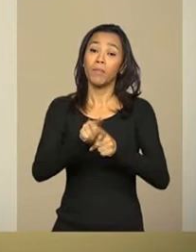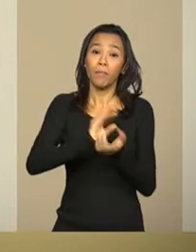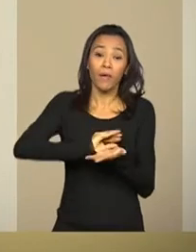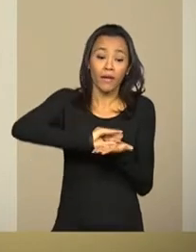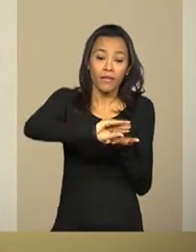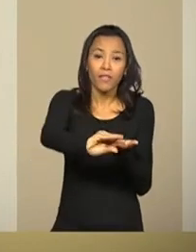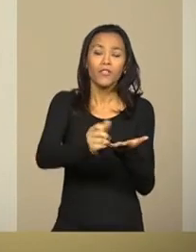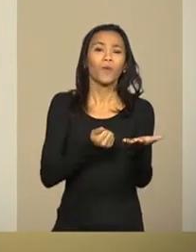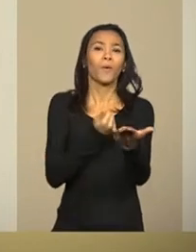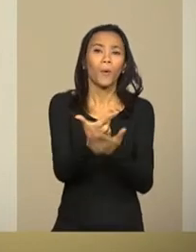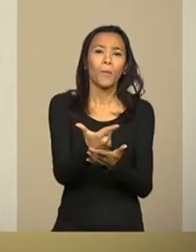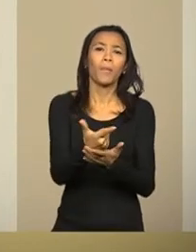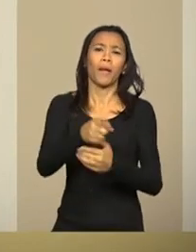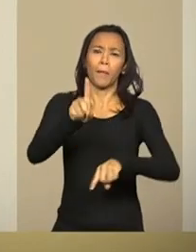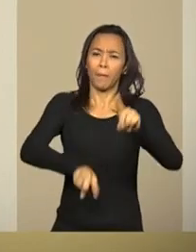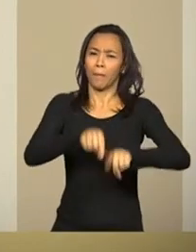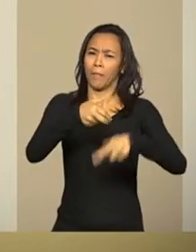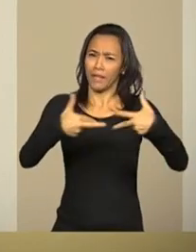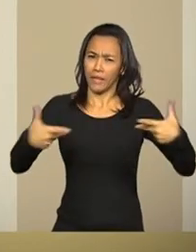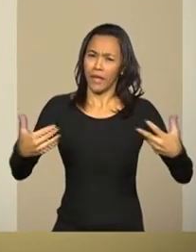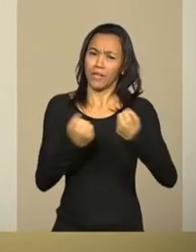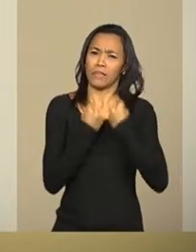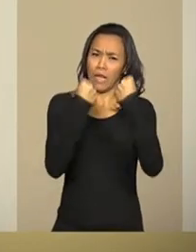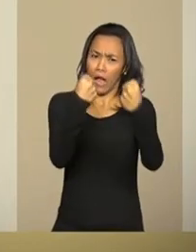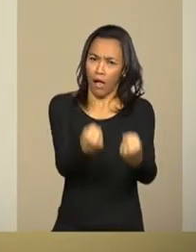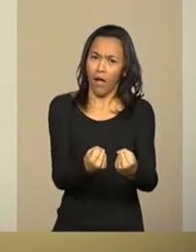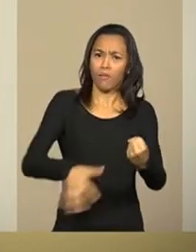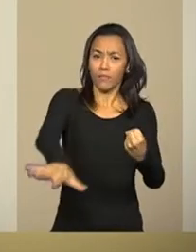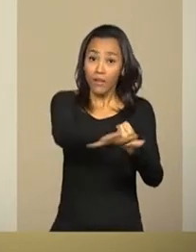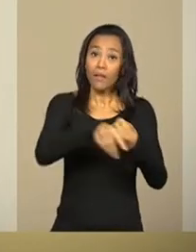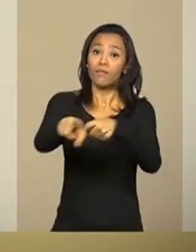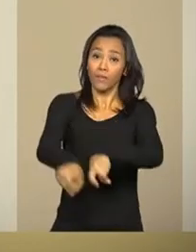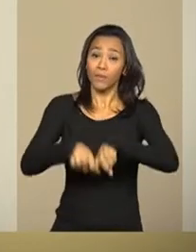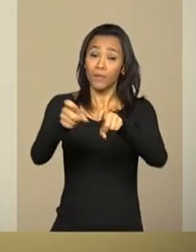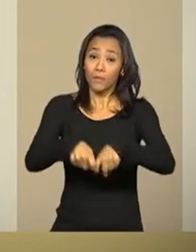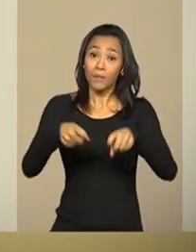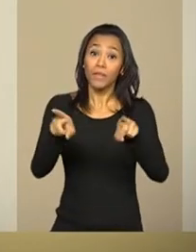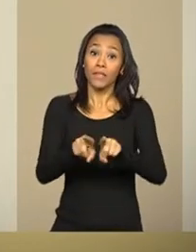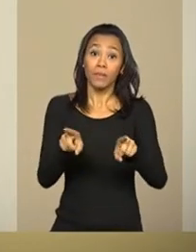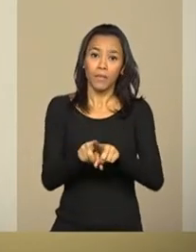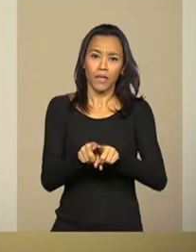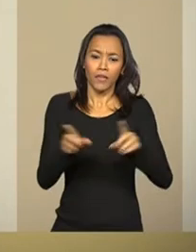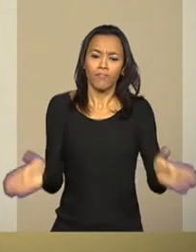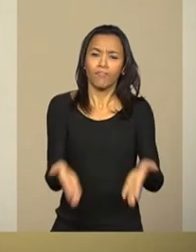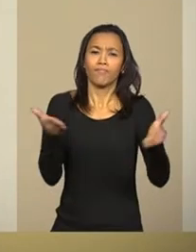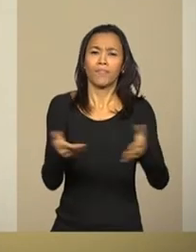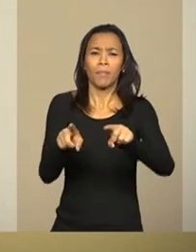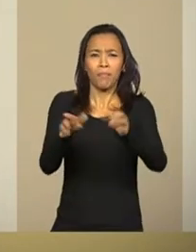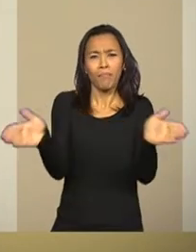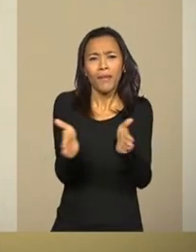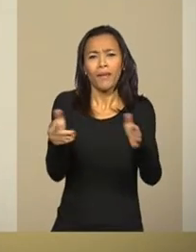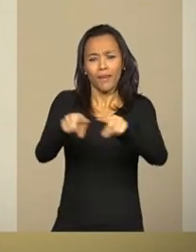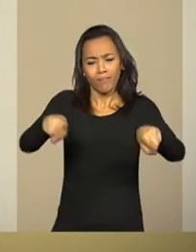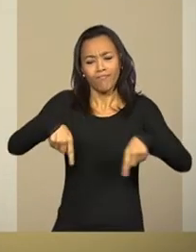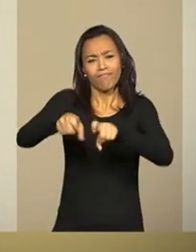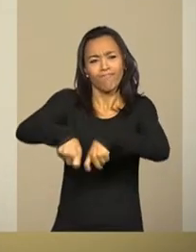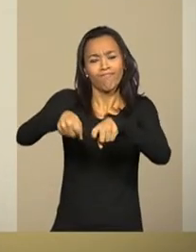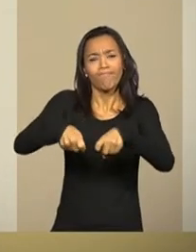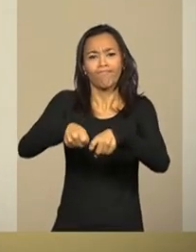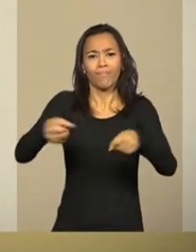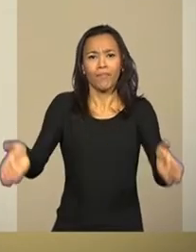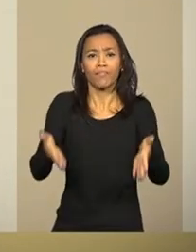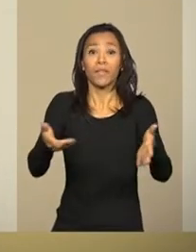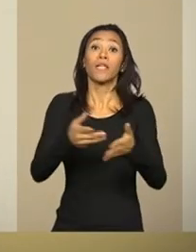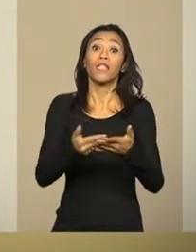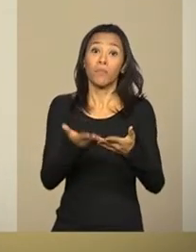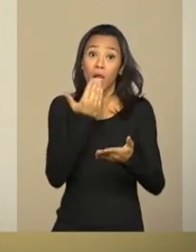para comprar máquinas e equipamentos agrícolas, modernizando as pequenas propriedades rurais e, assim,